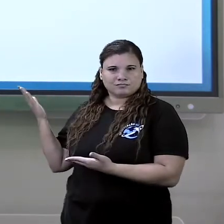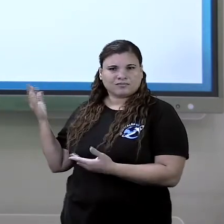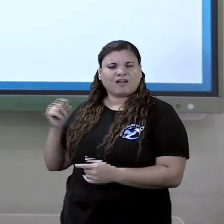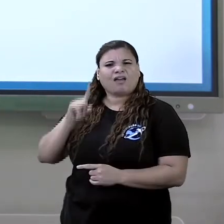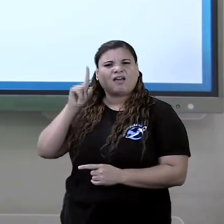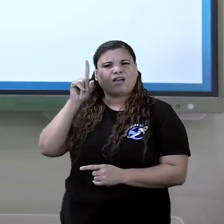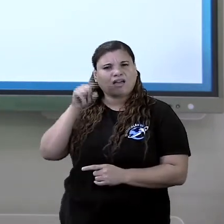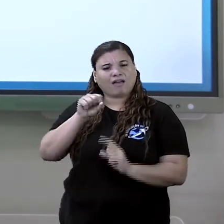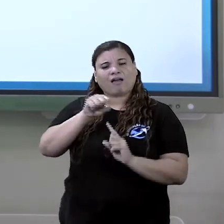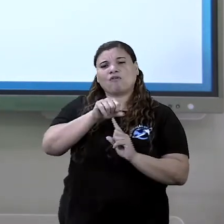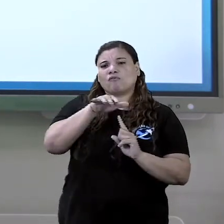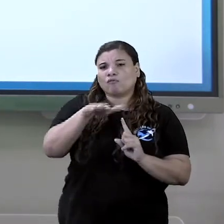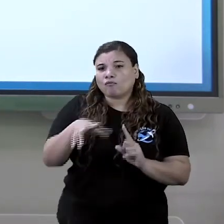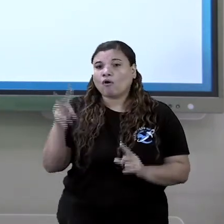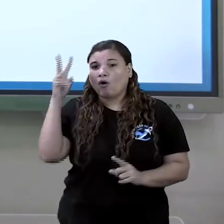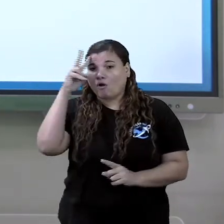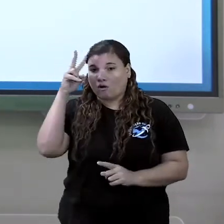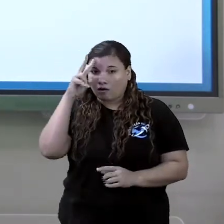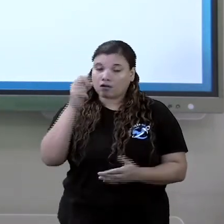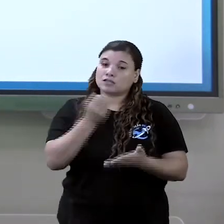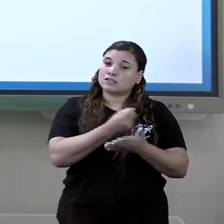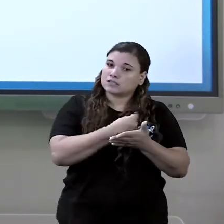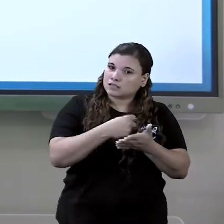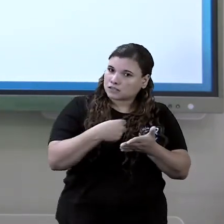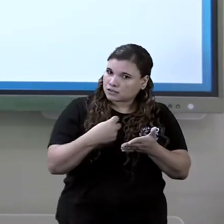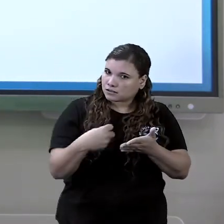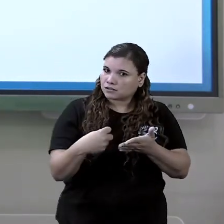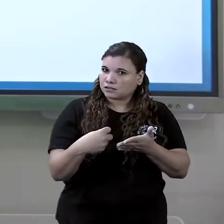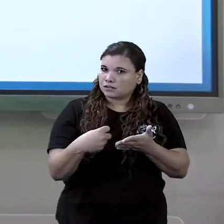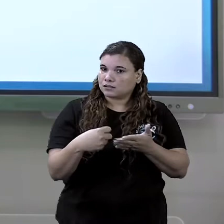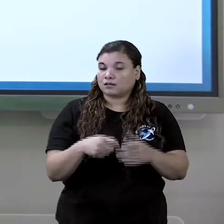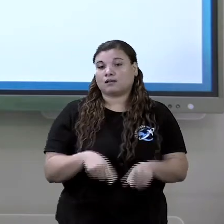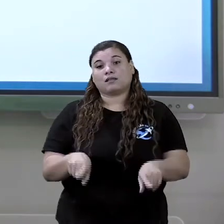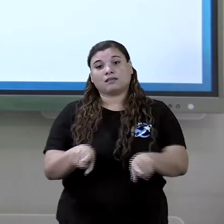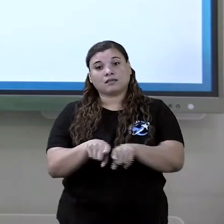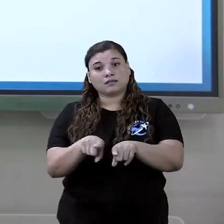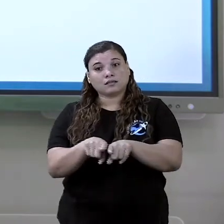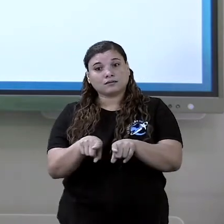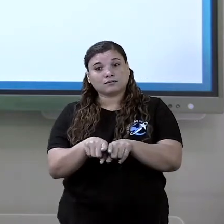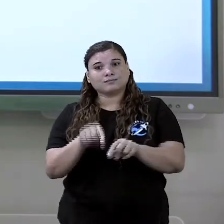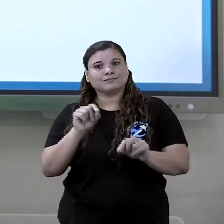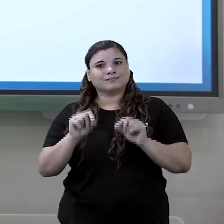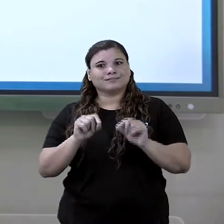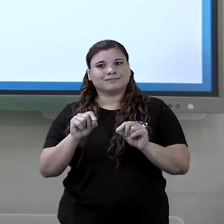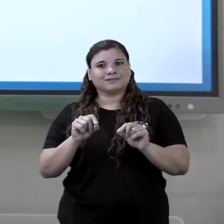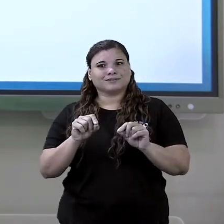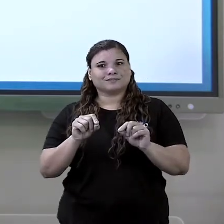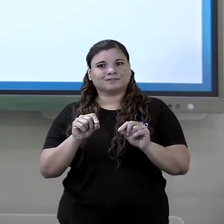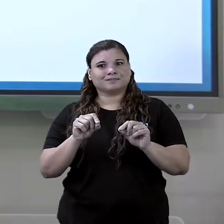fonte histórica escrita, ela é responsável por